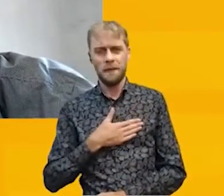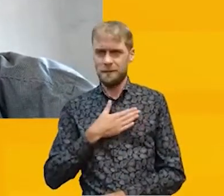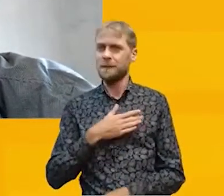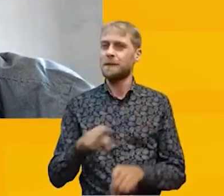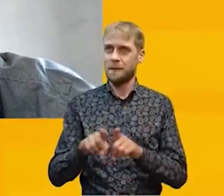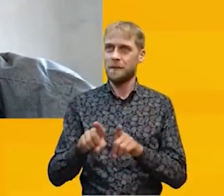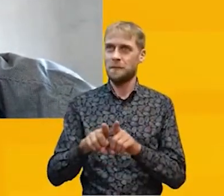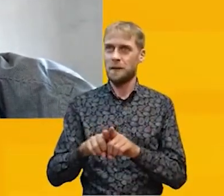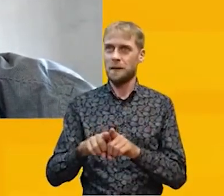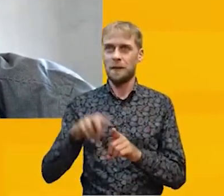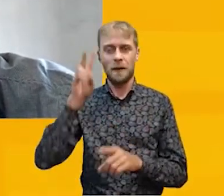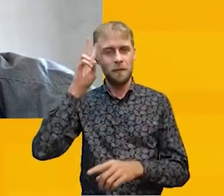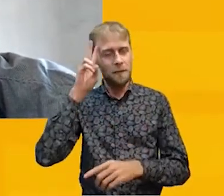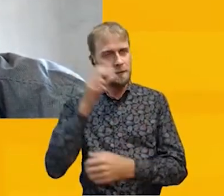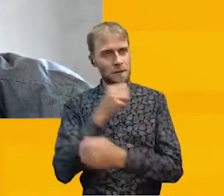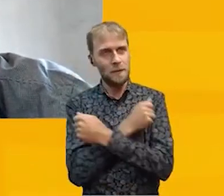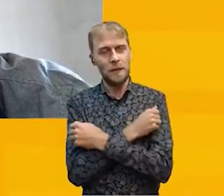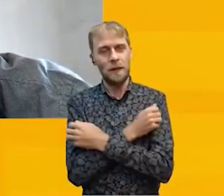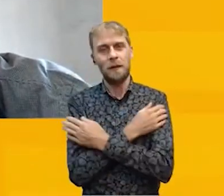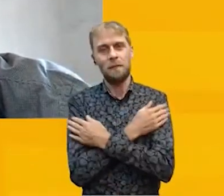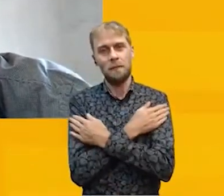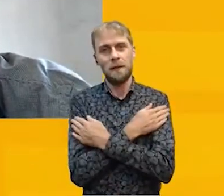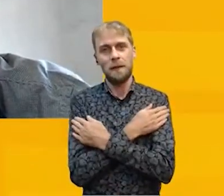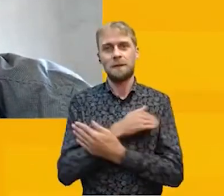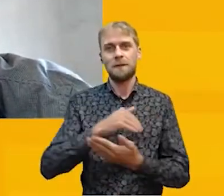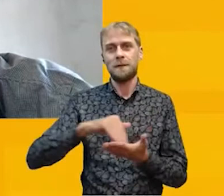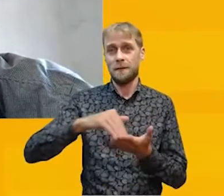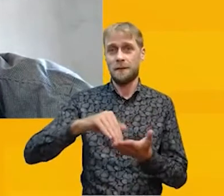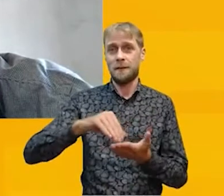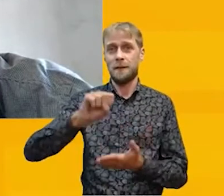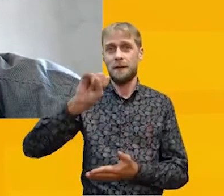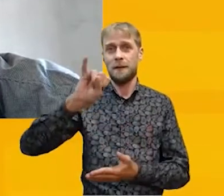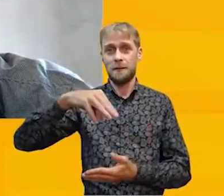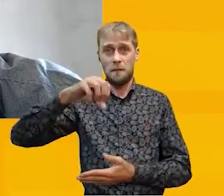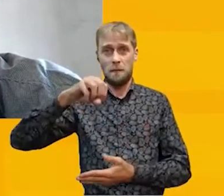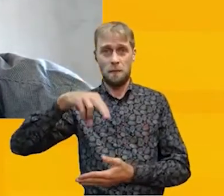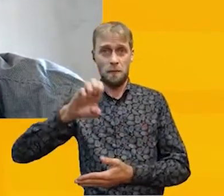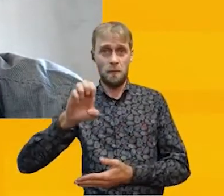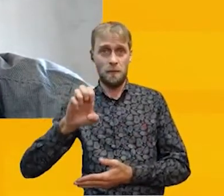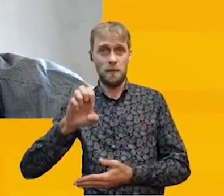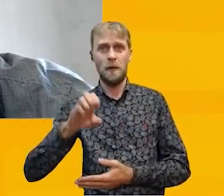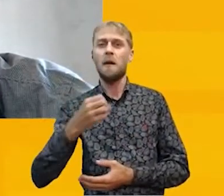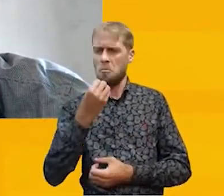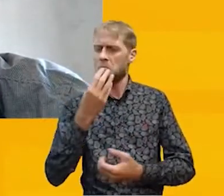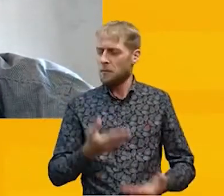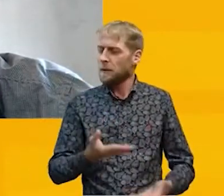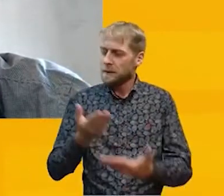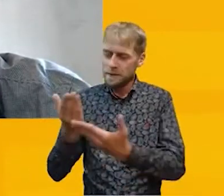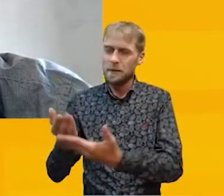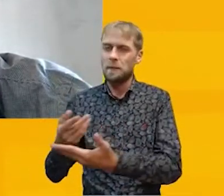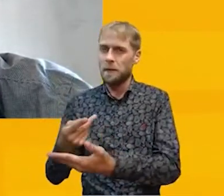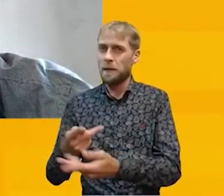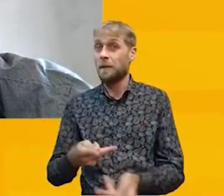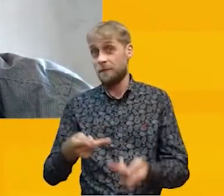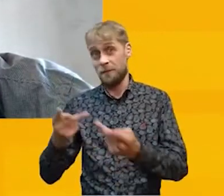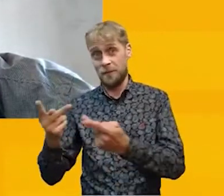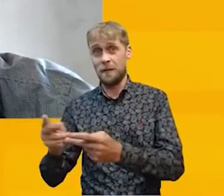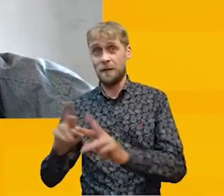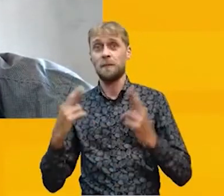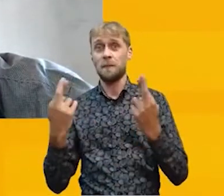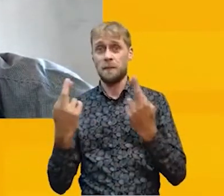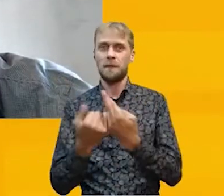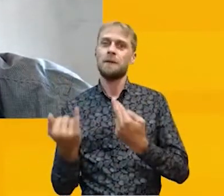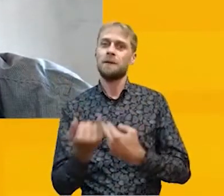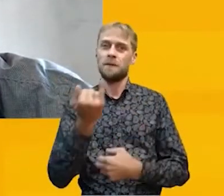a Simone, foi muito bom quando a gente esteve lá no Piauí, fomos muito bem recebidos e foi muito interessante, muito proveitosa a reunião lá